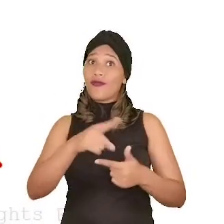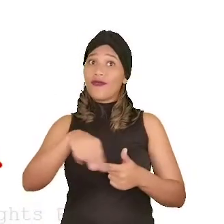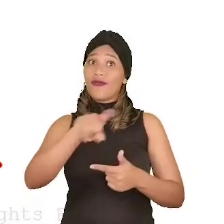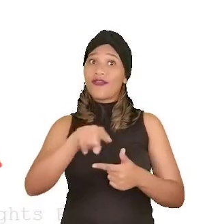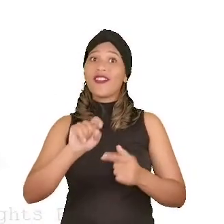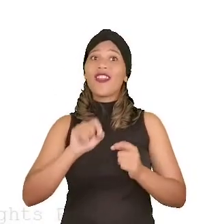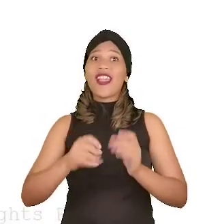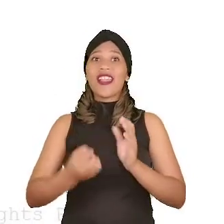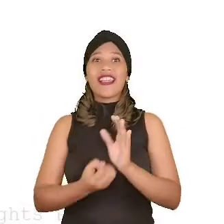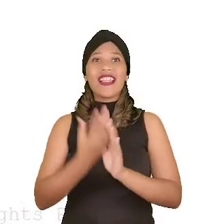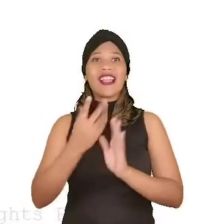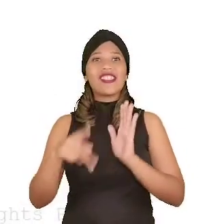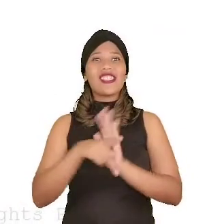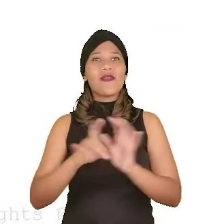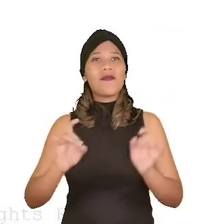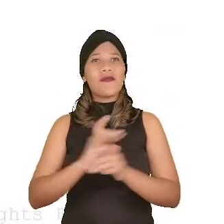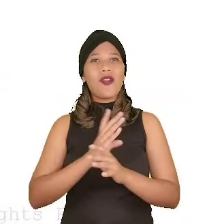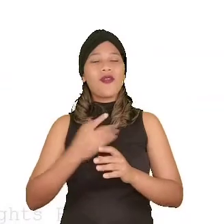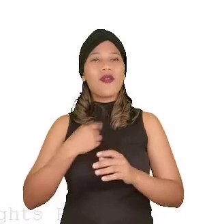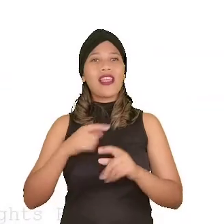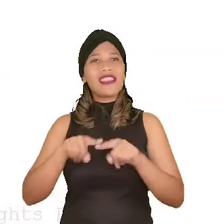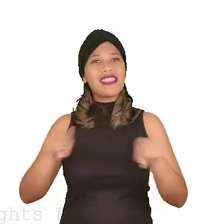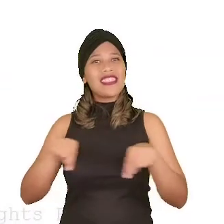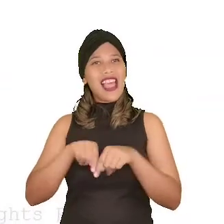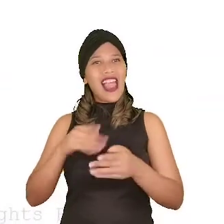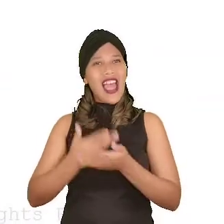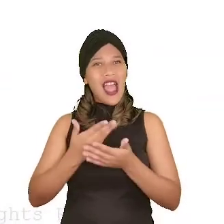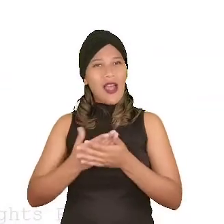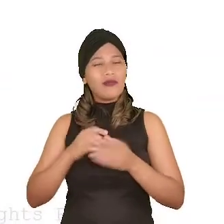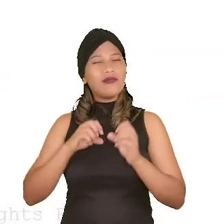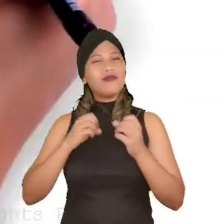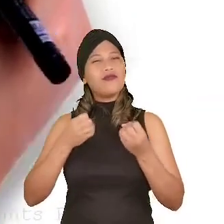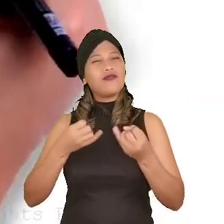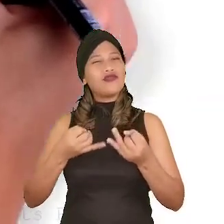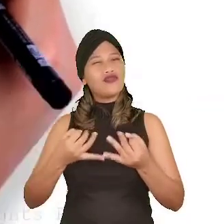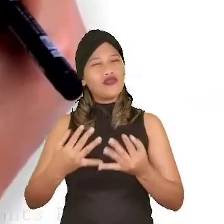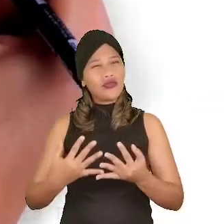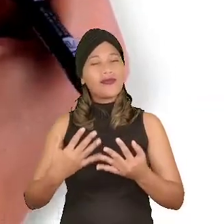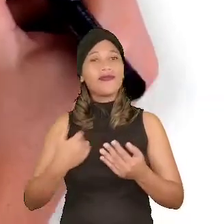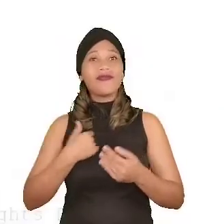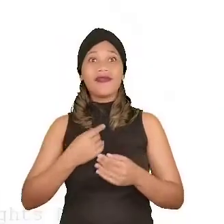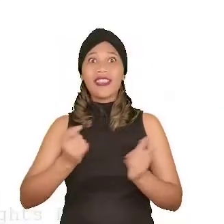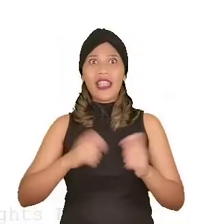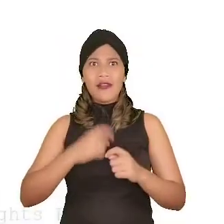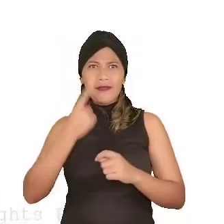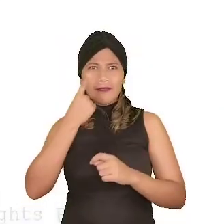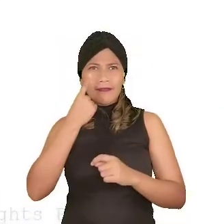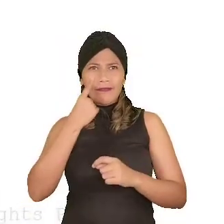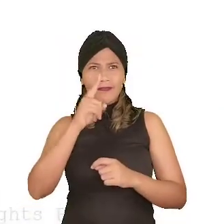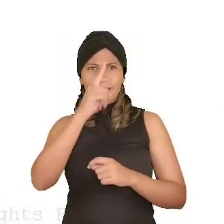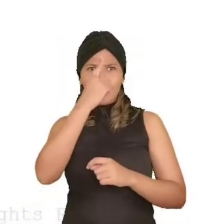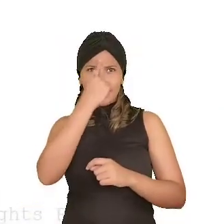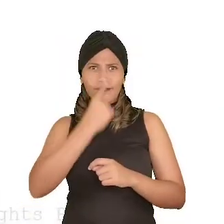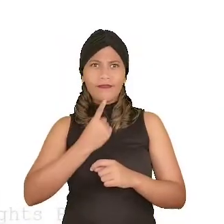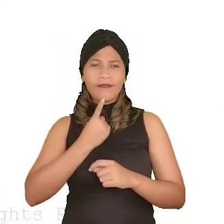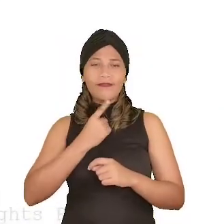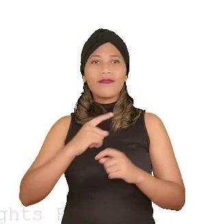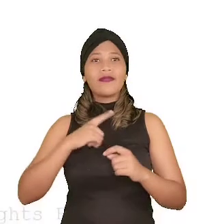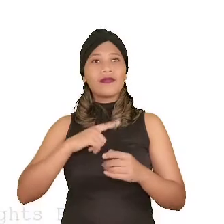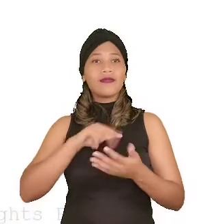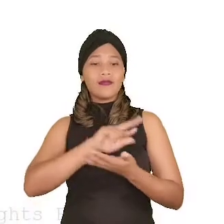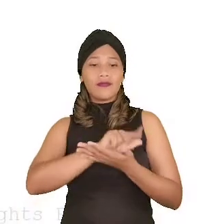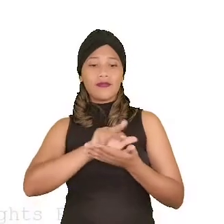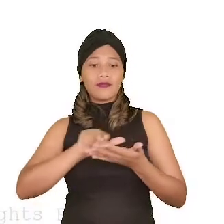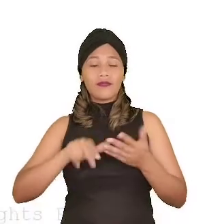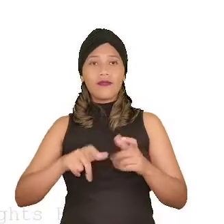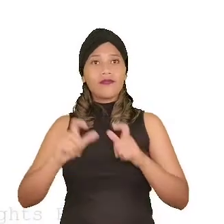entender o funcionamento. Sorte de vocês que já criaram uma forma de explicar isso em sala de aula. Como a gente pode ver o plano cartesiano